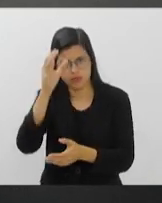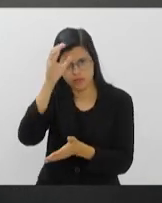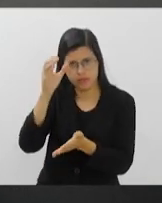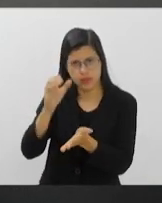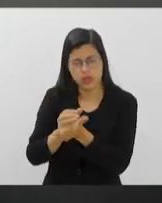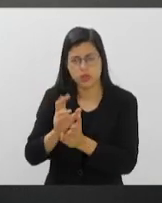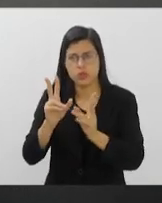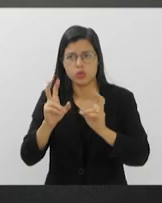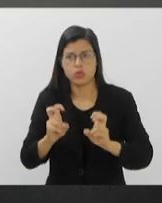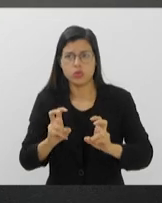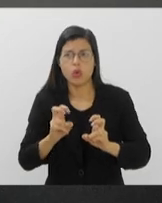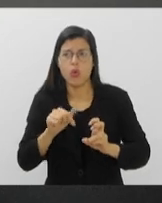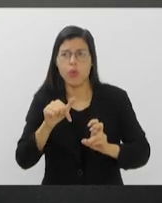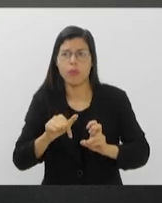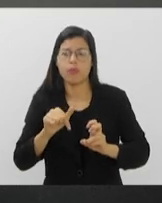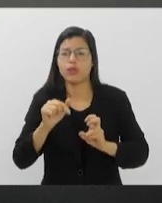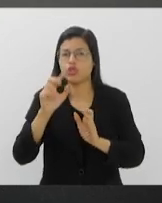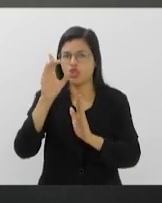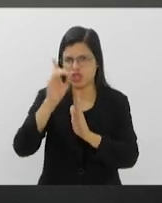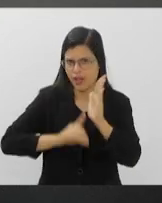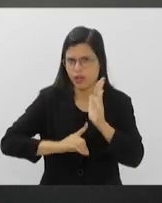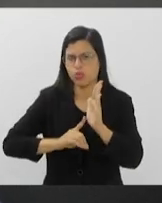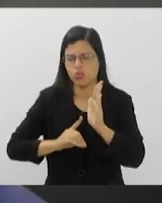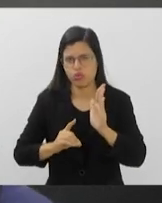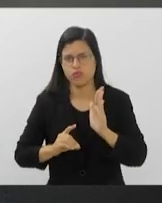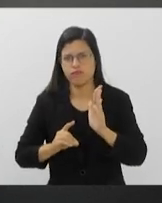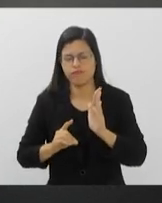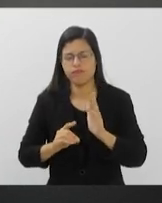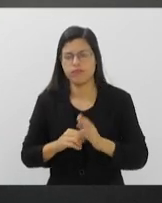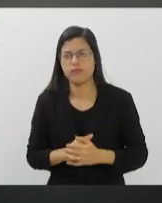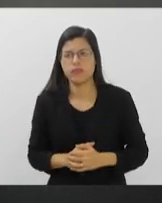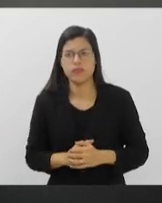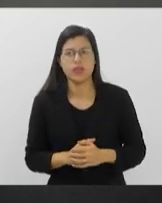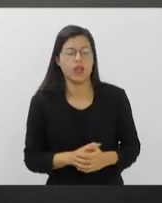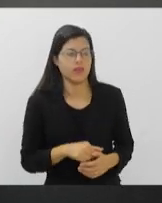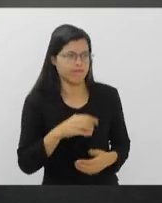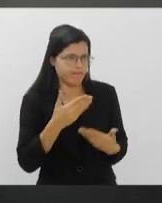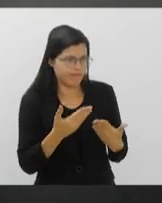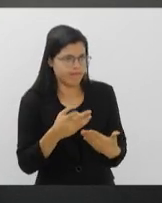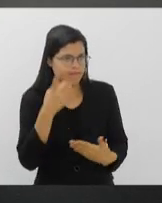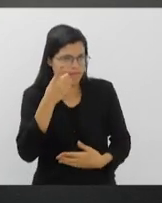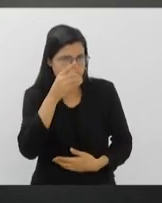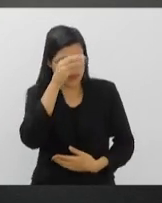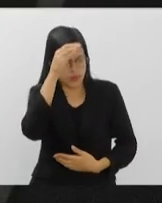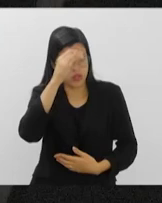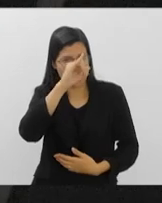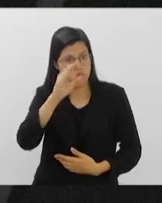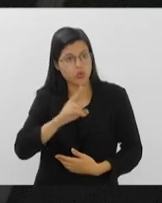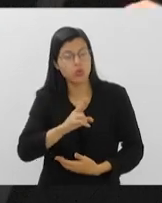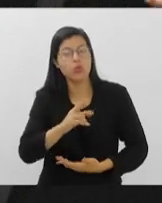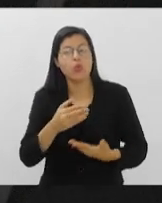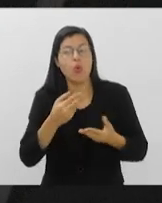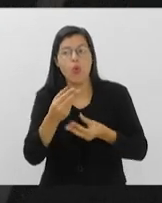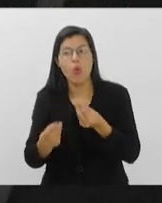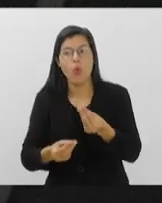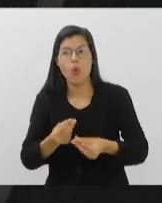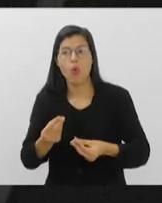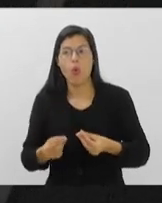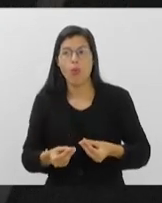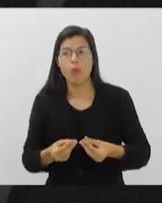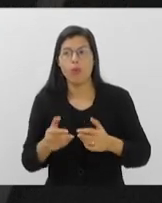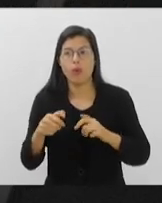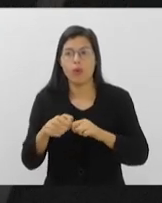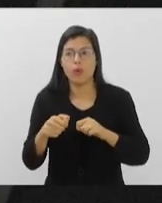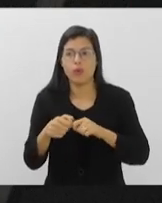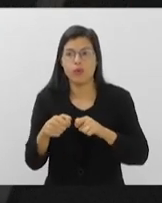sobre Fundos e conselhos de direitos e só pró ter uma ideia tia Ju Como é o nível da coisa eh eu fiz